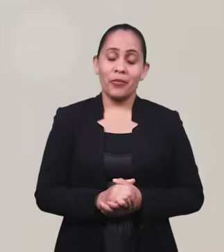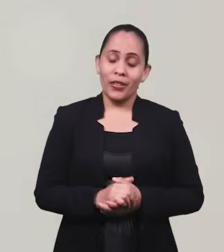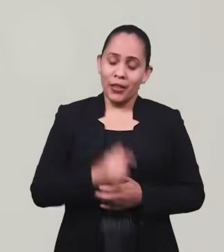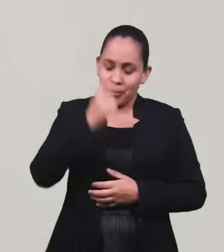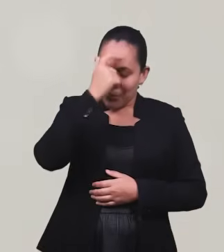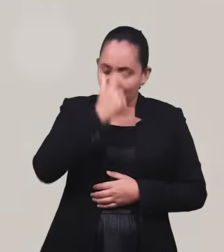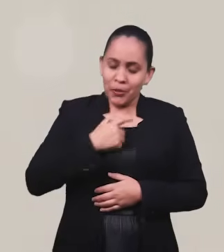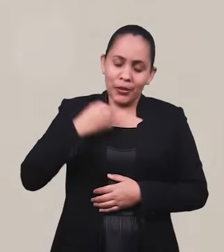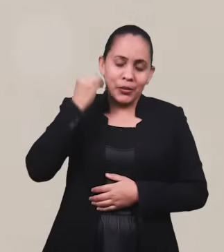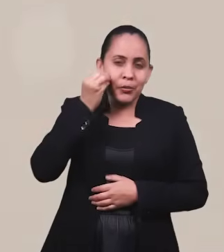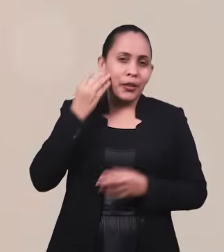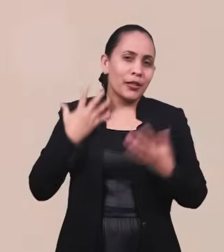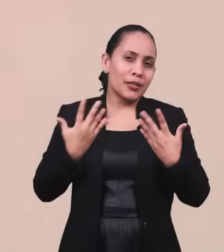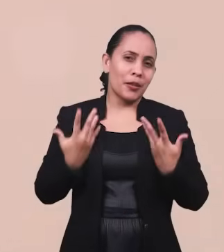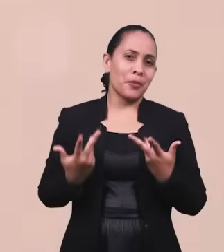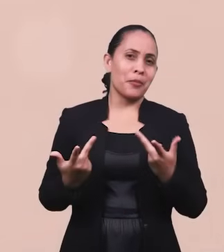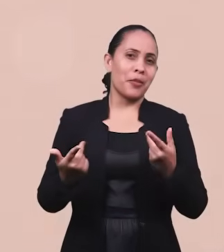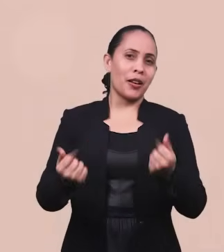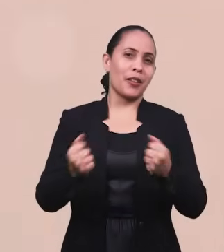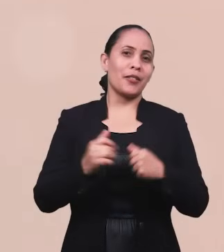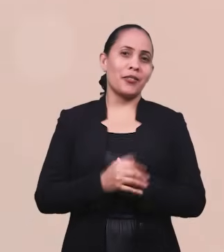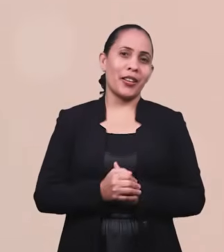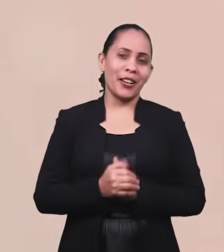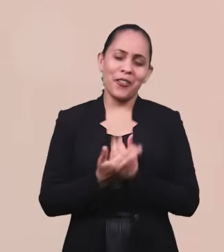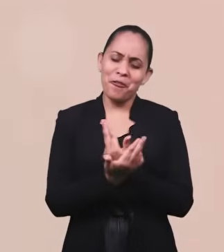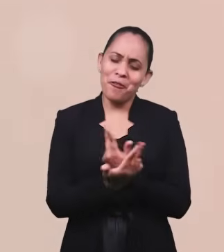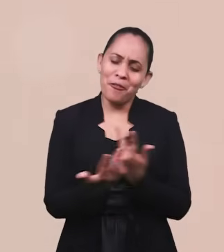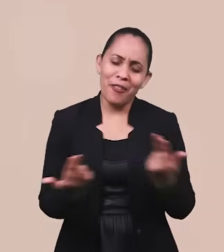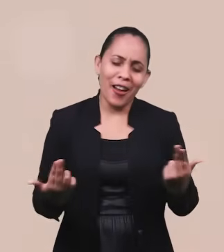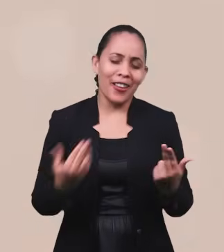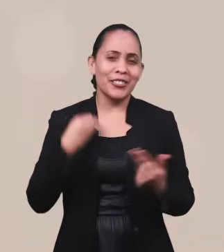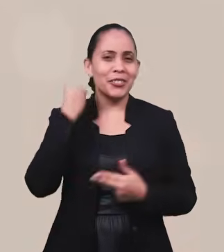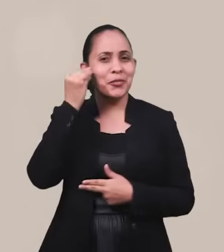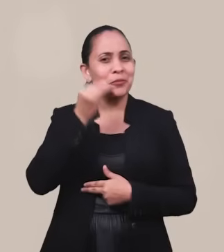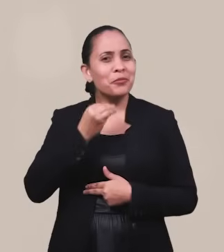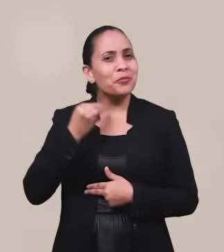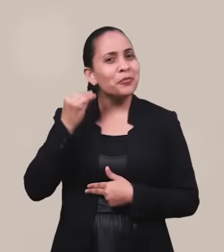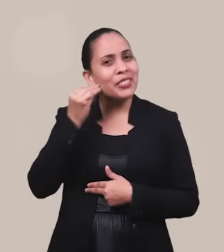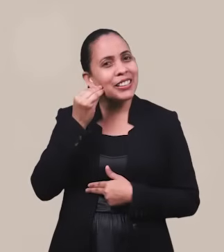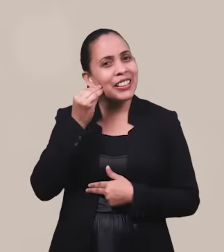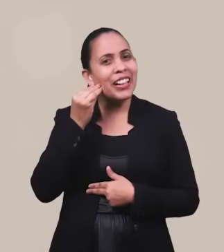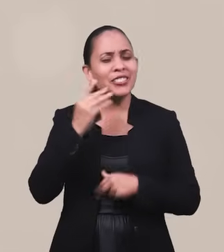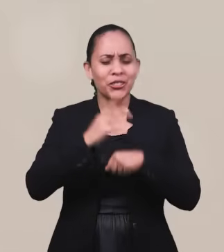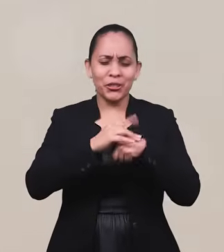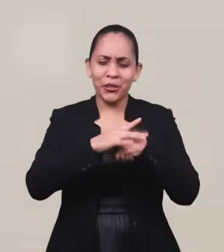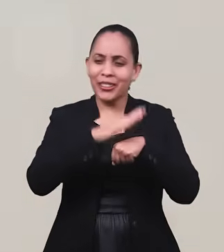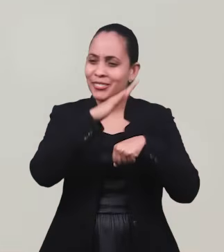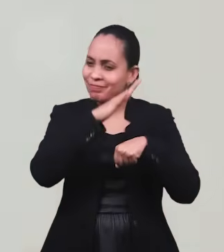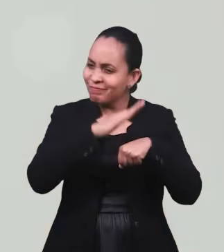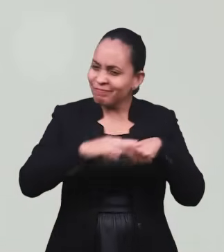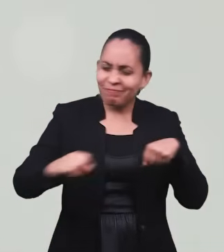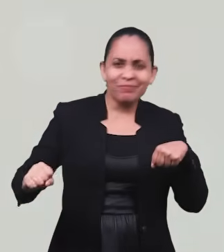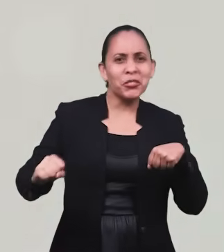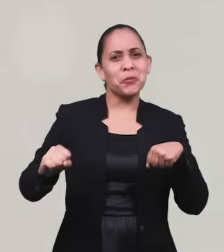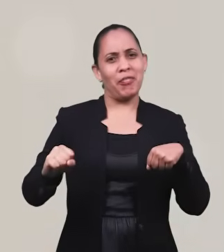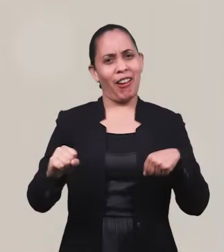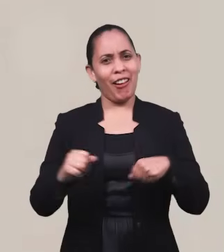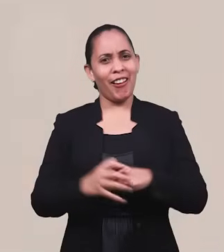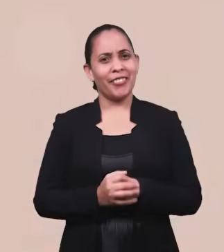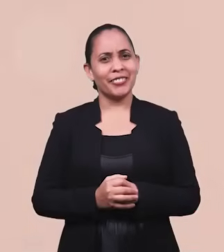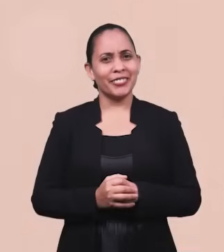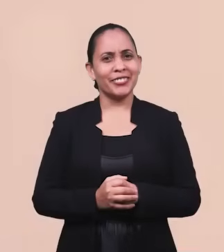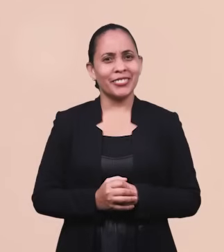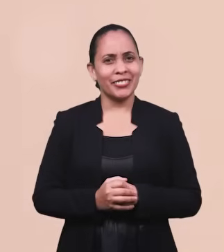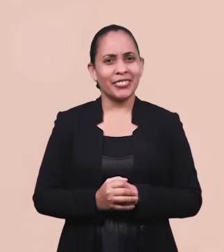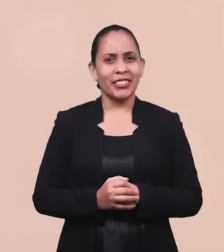foi uma experiência, E eu tenho muita experiência, eu fui curado, de enfermidade,